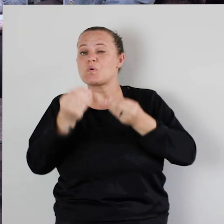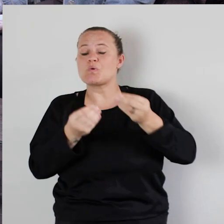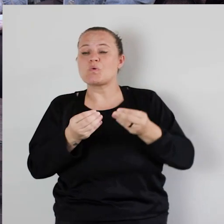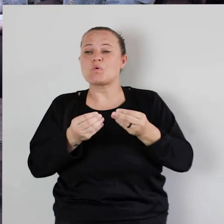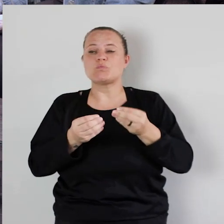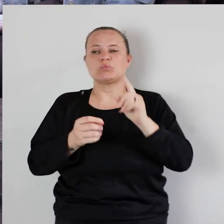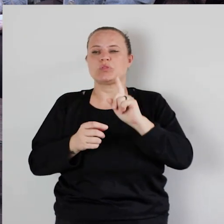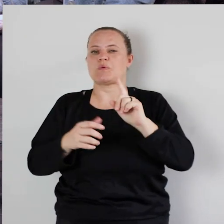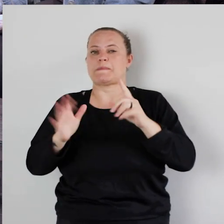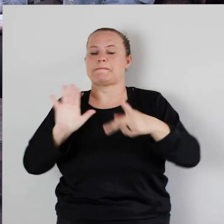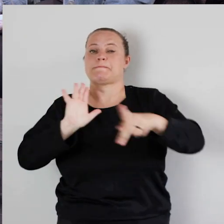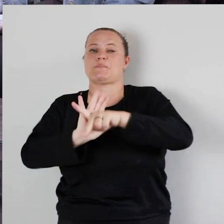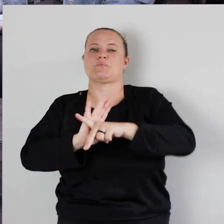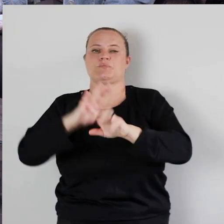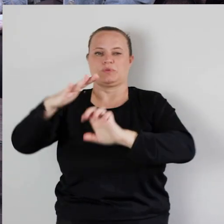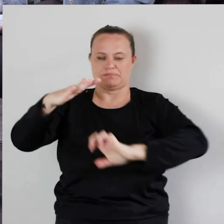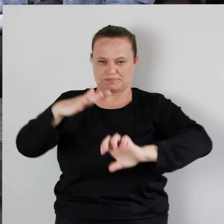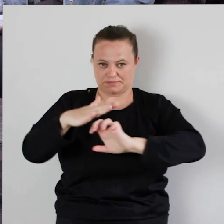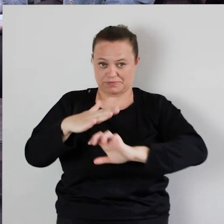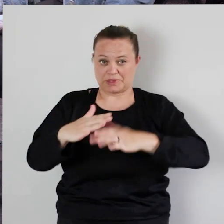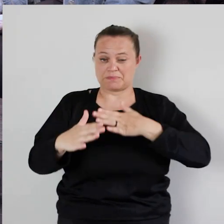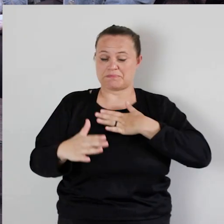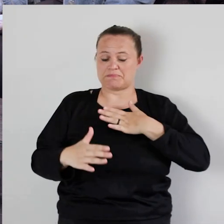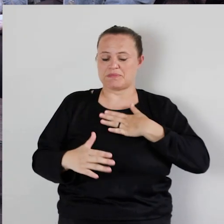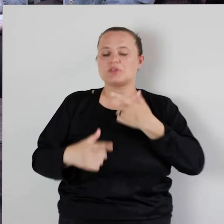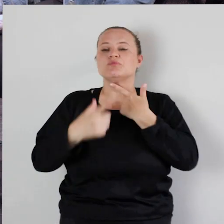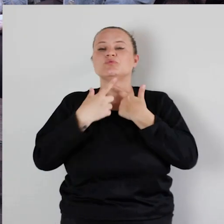a partir daí que